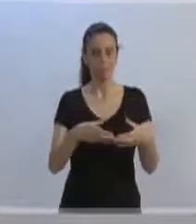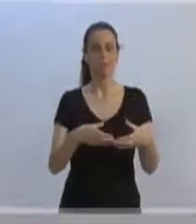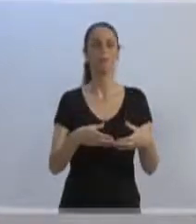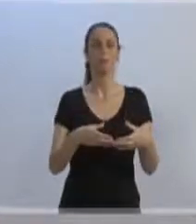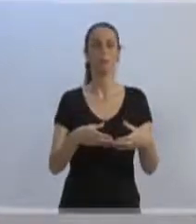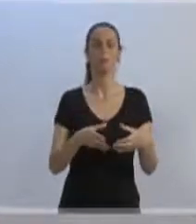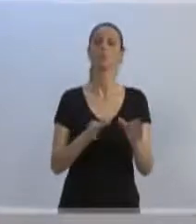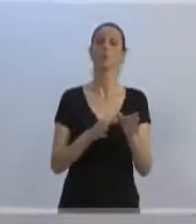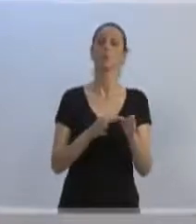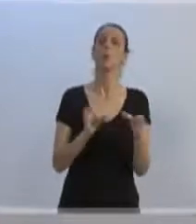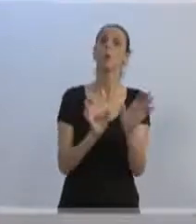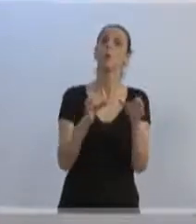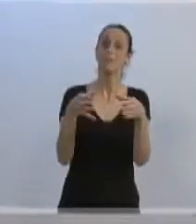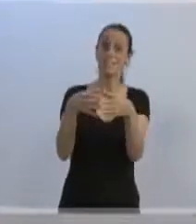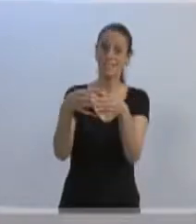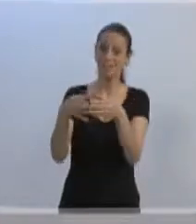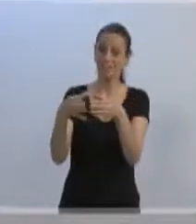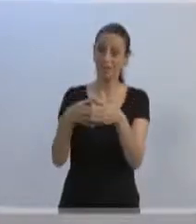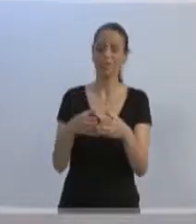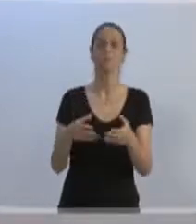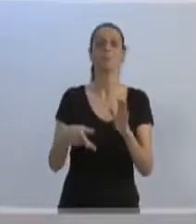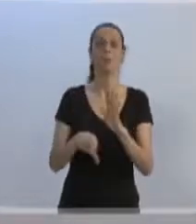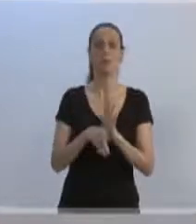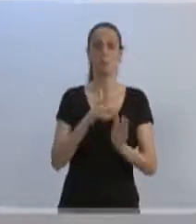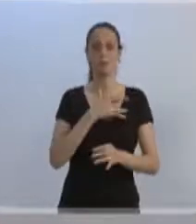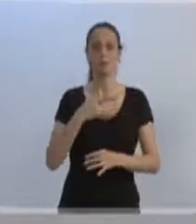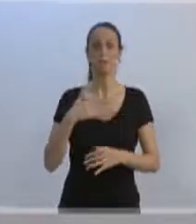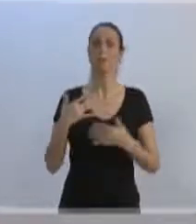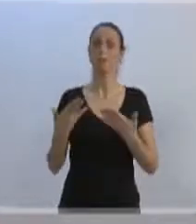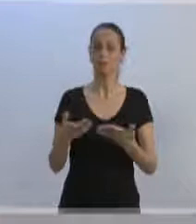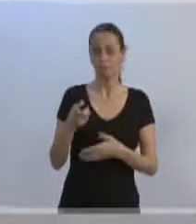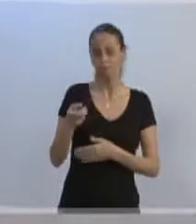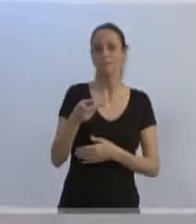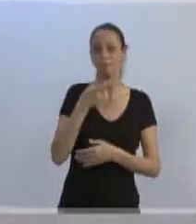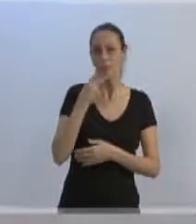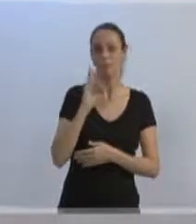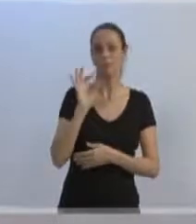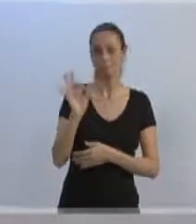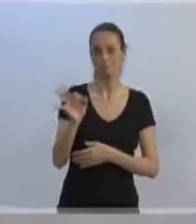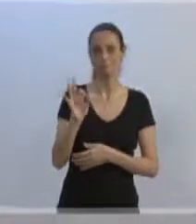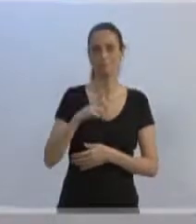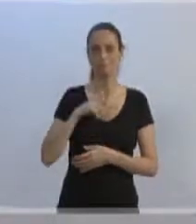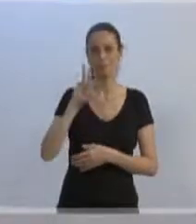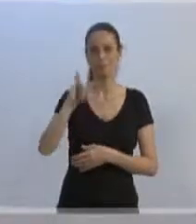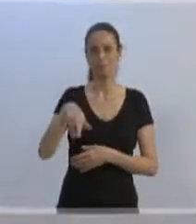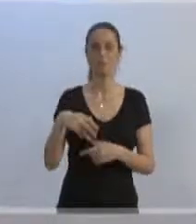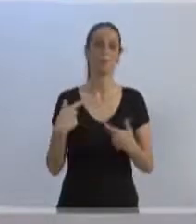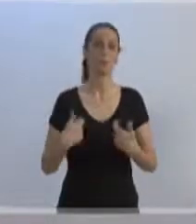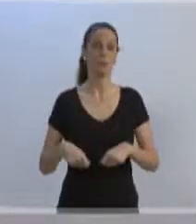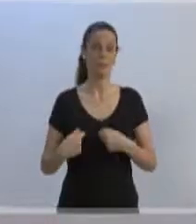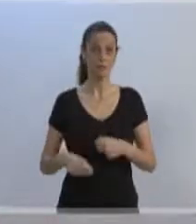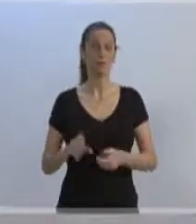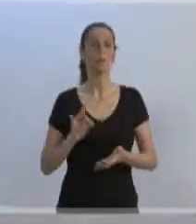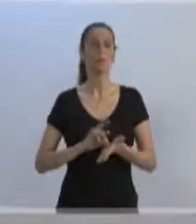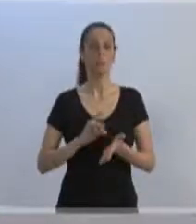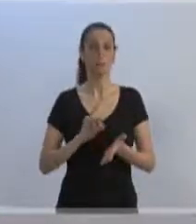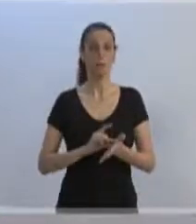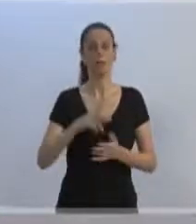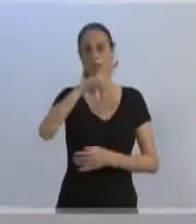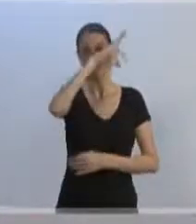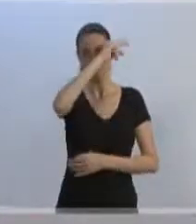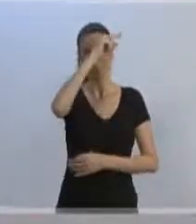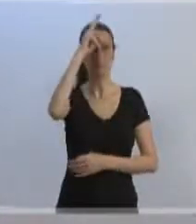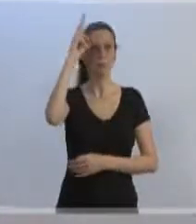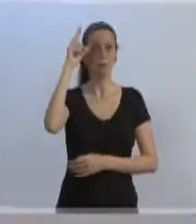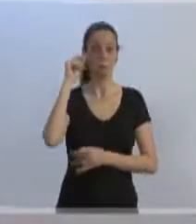conselhos locais de saúde então é isso mesmo nós precisamos sim que o executivo municipal